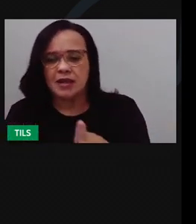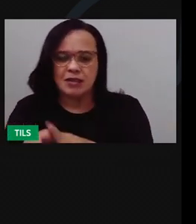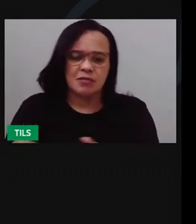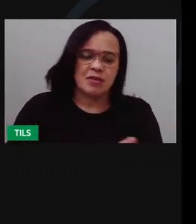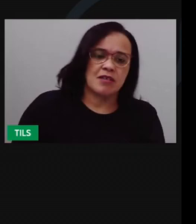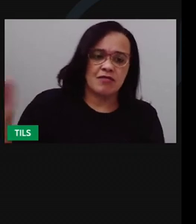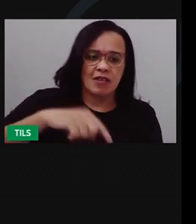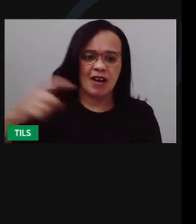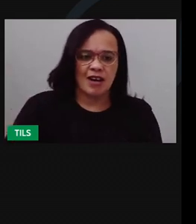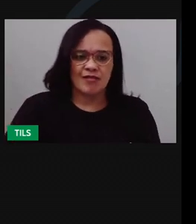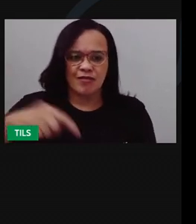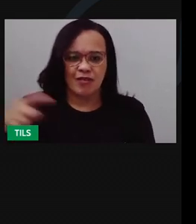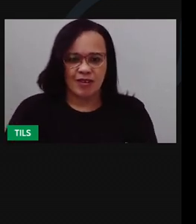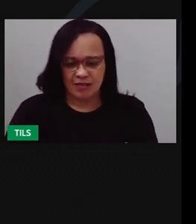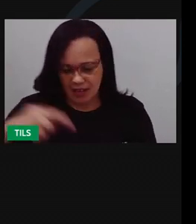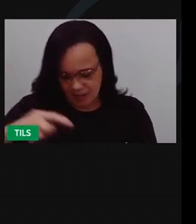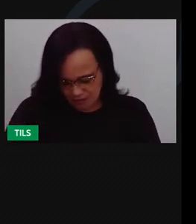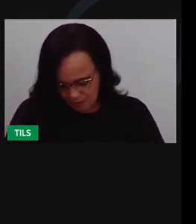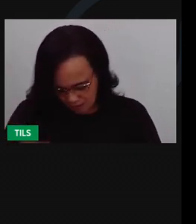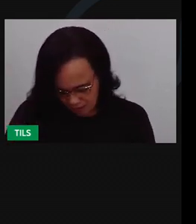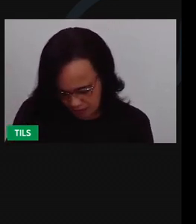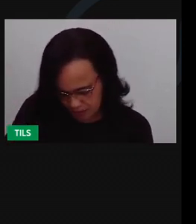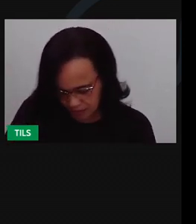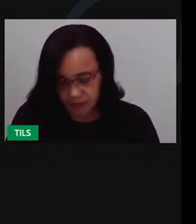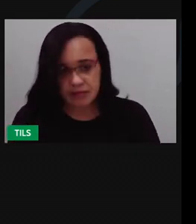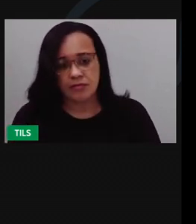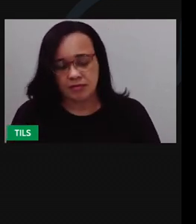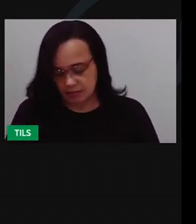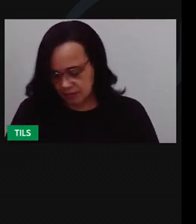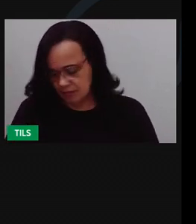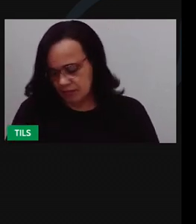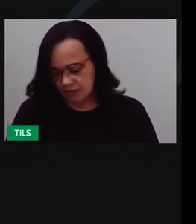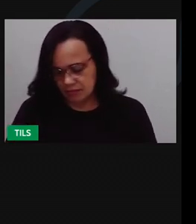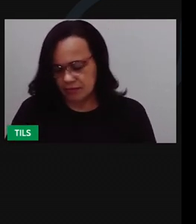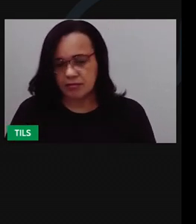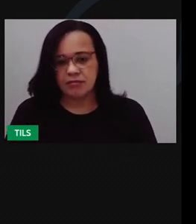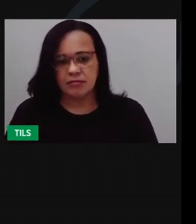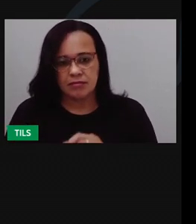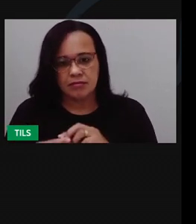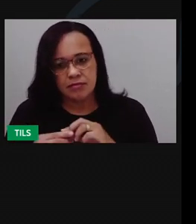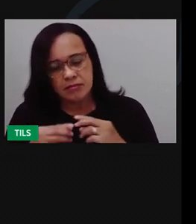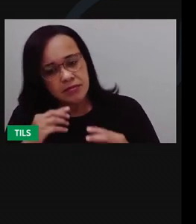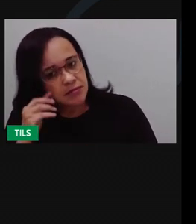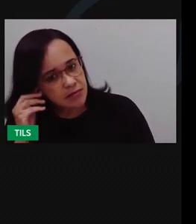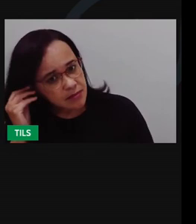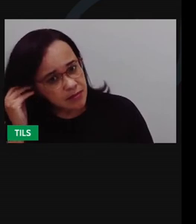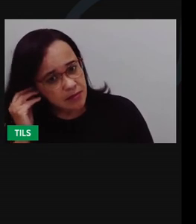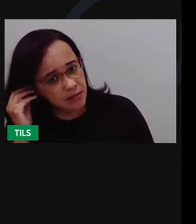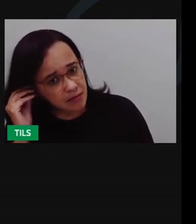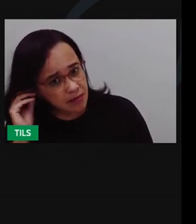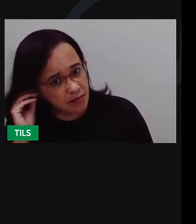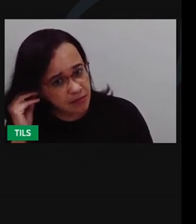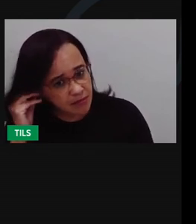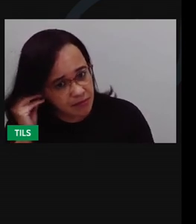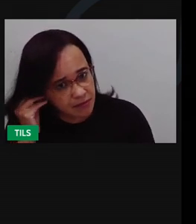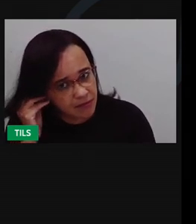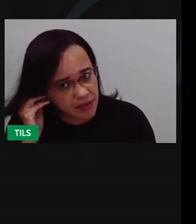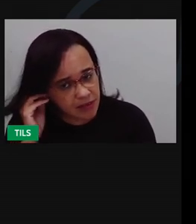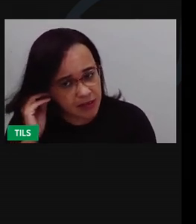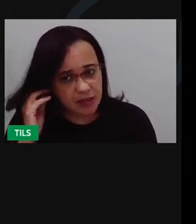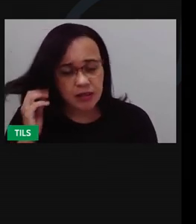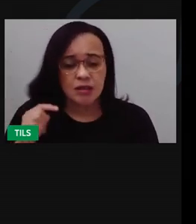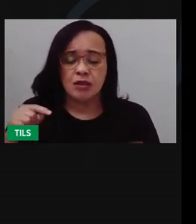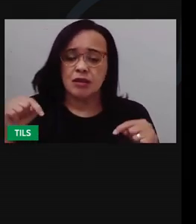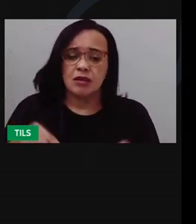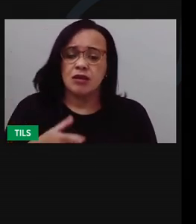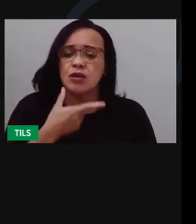que nunca foi embora. Pessoas que vêm e ignora, mas para os braços da princesa sempre volta. Aqui o